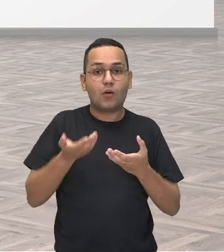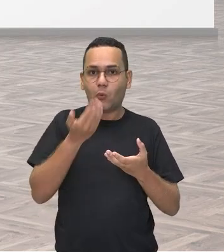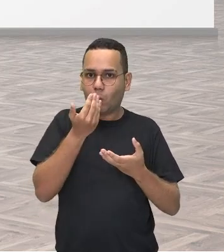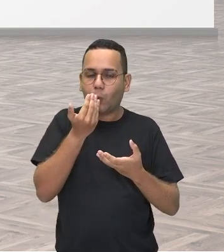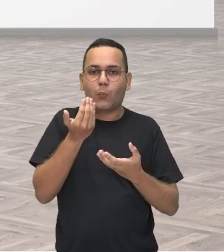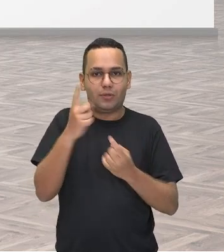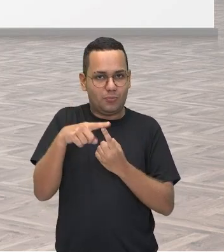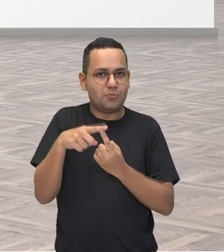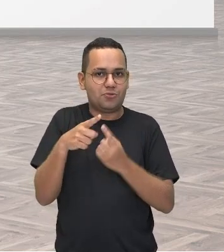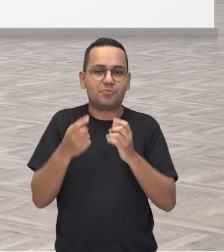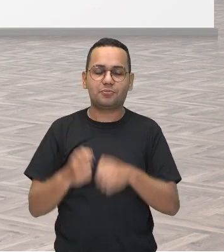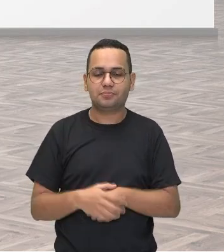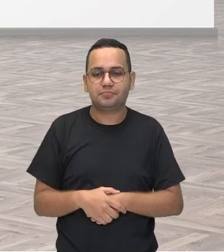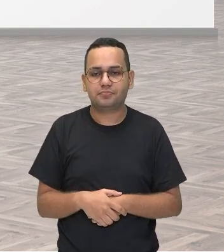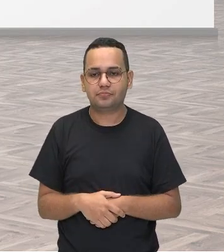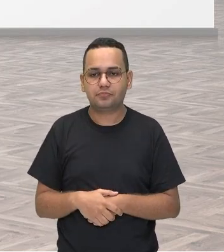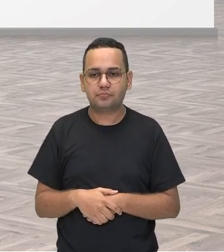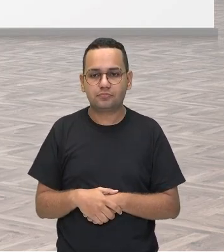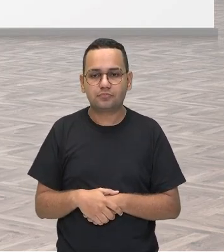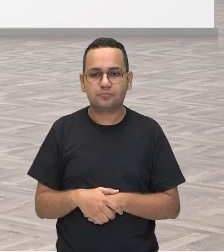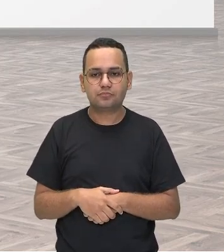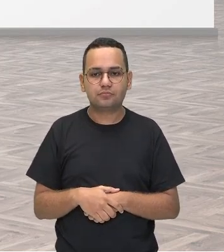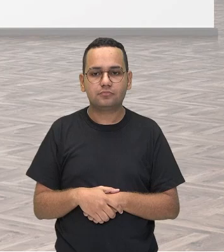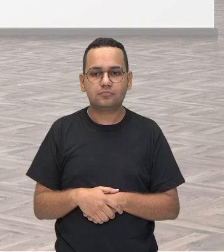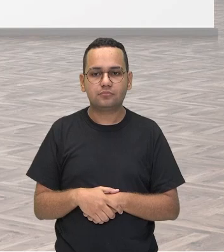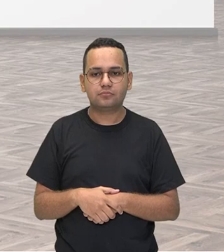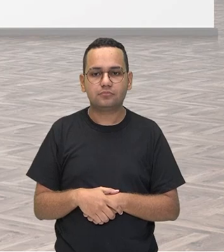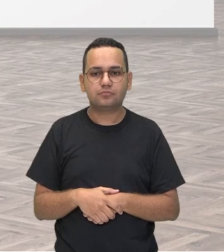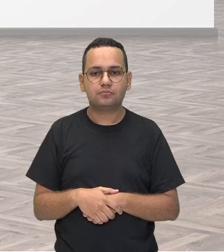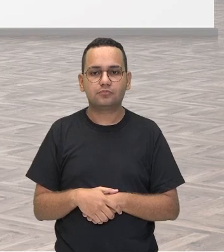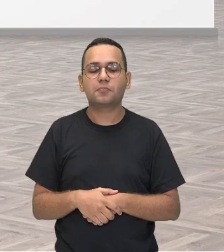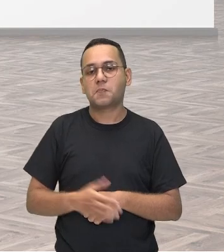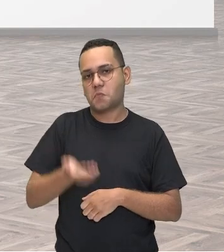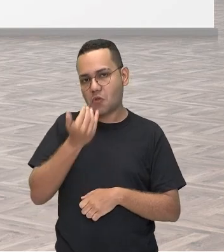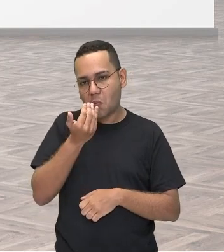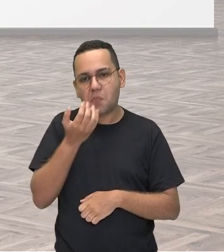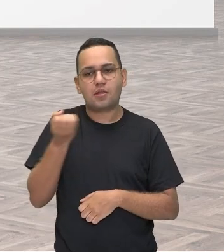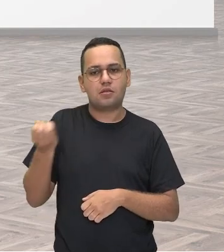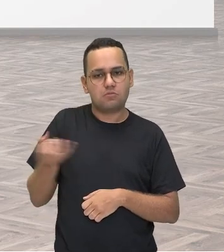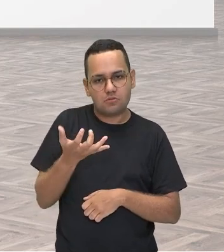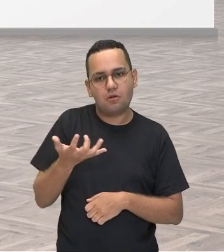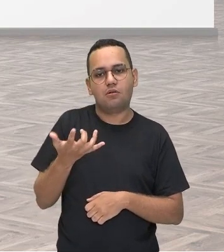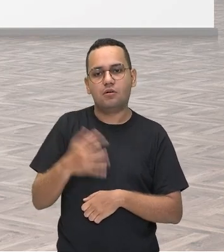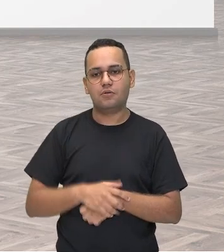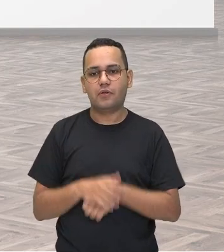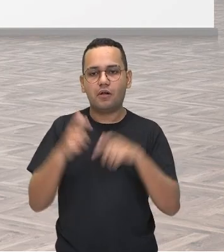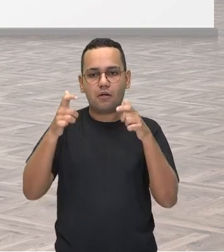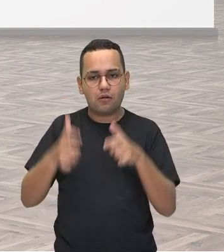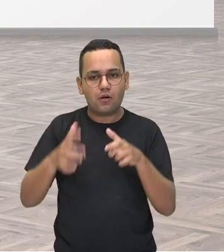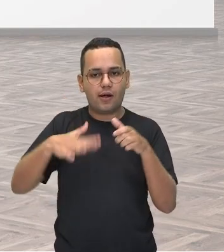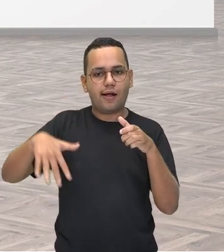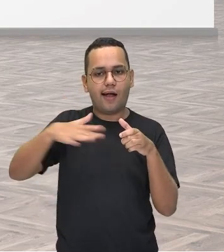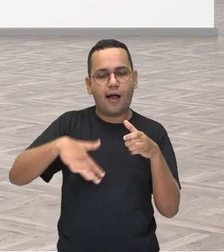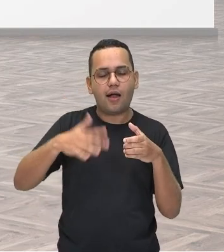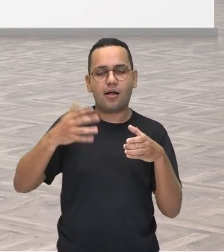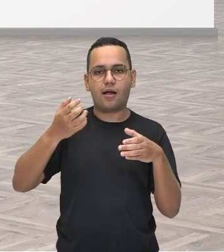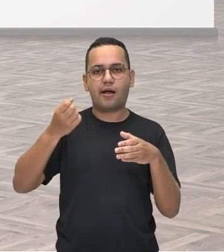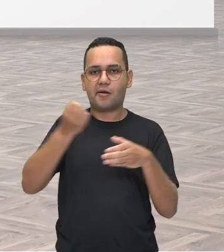de pratos inovadores, estabelecimentos gastronômicos únicos e eventos